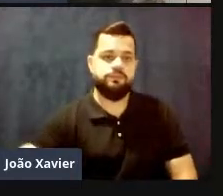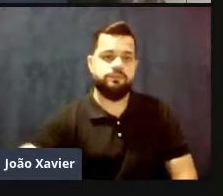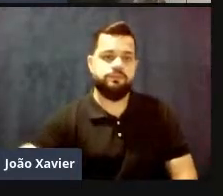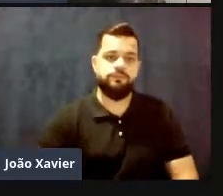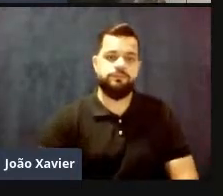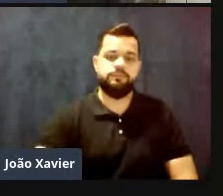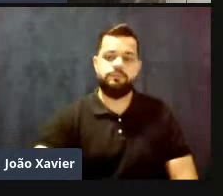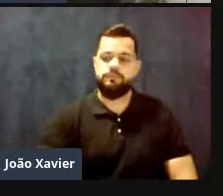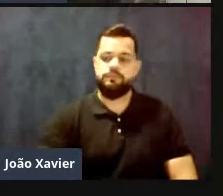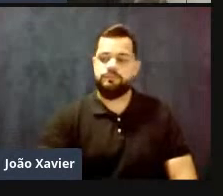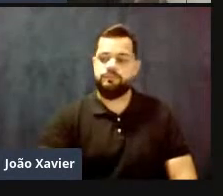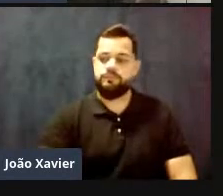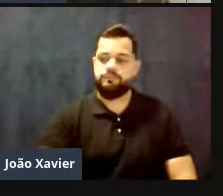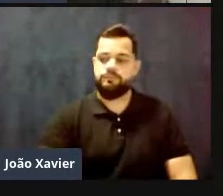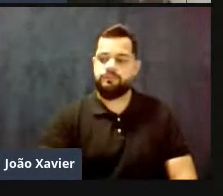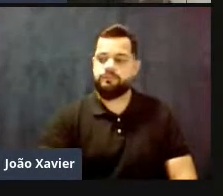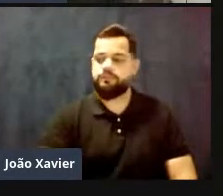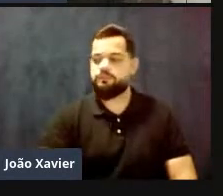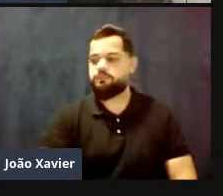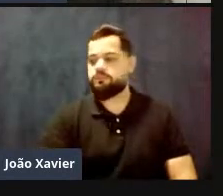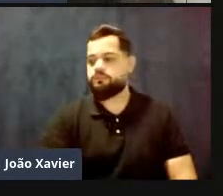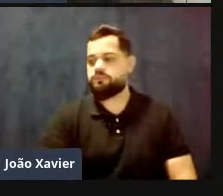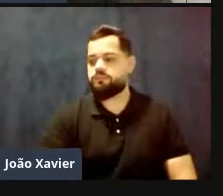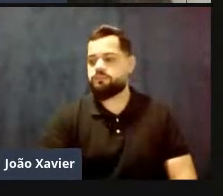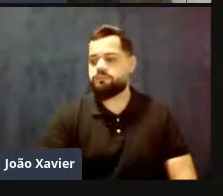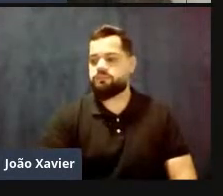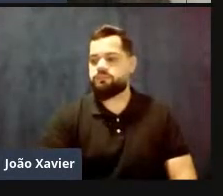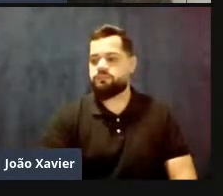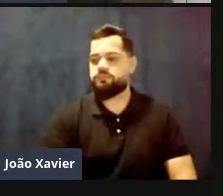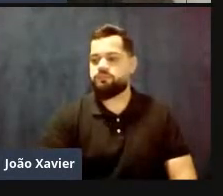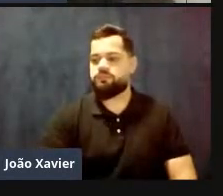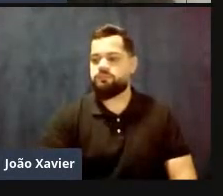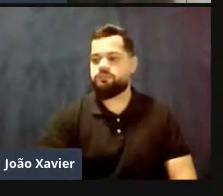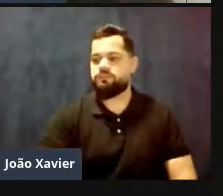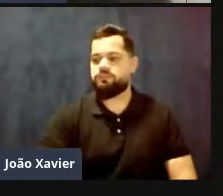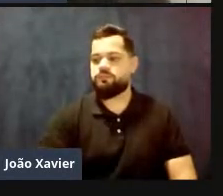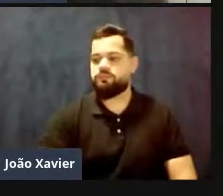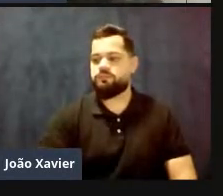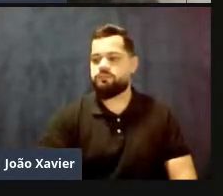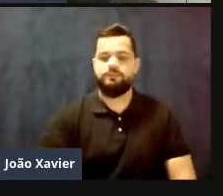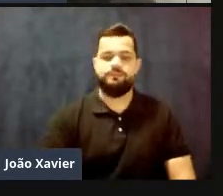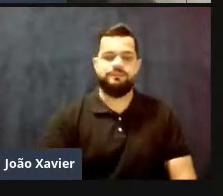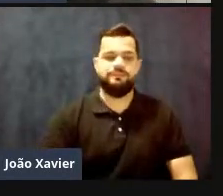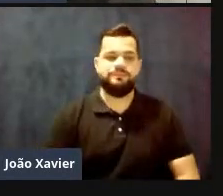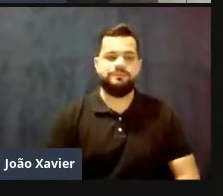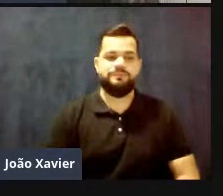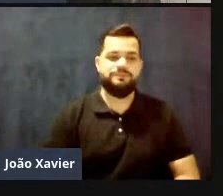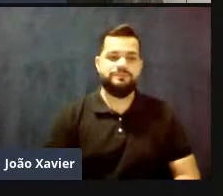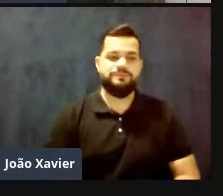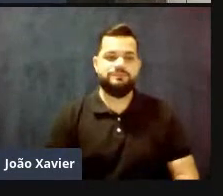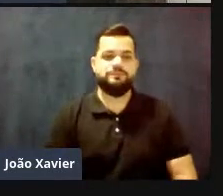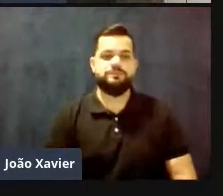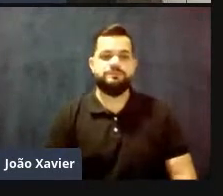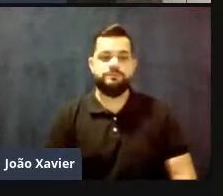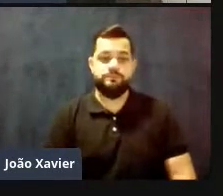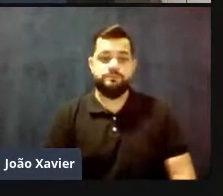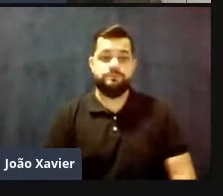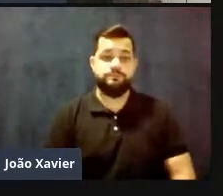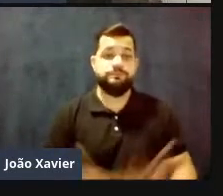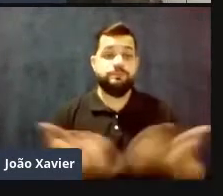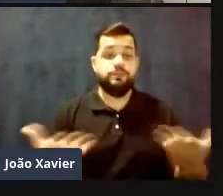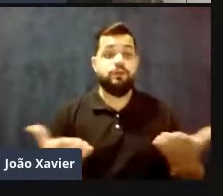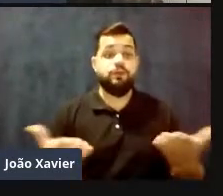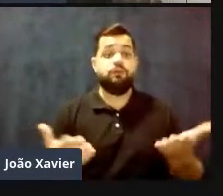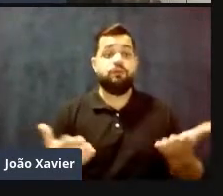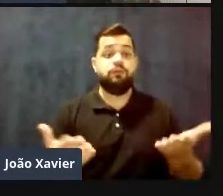Ok, a Fernanda deu a confirmação. Gente, qualquer coisa, por favor, me manda mensagem que eu estou com o telefone aqui perto. Queria primeiramente agradecer o convite, né, por